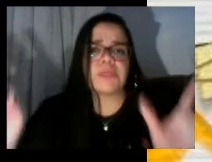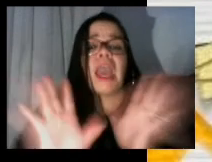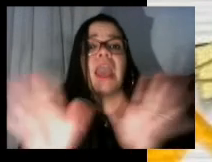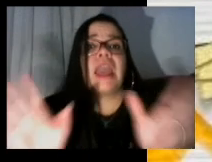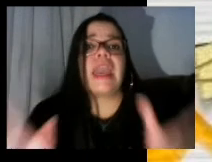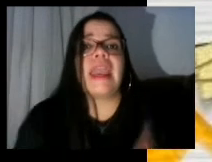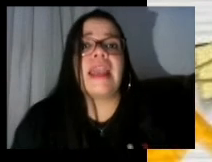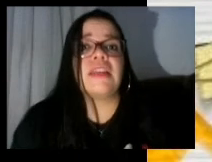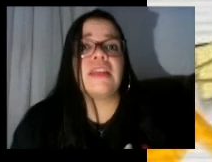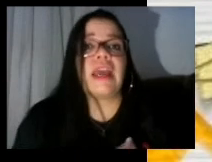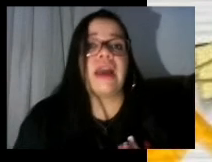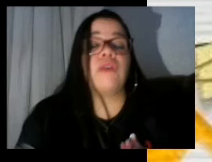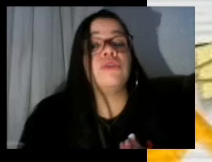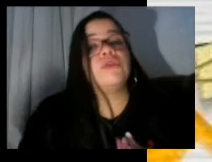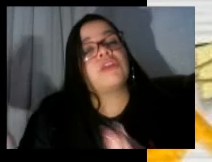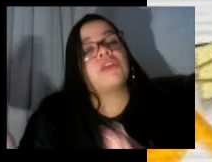isso.